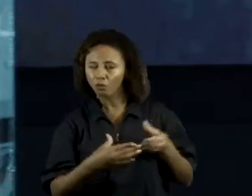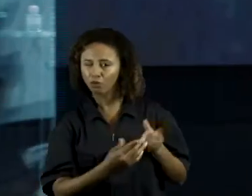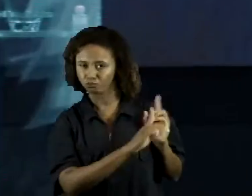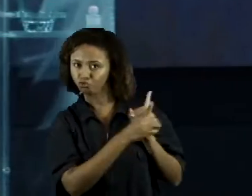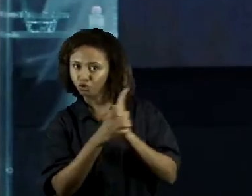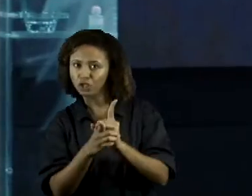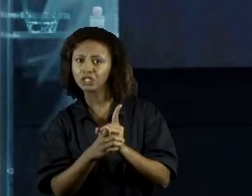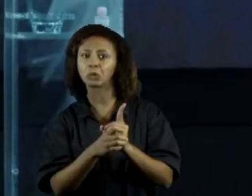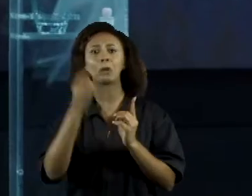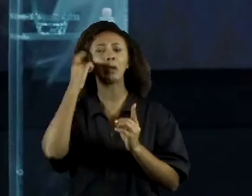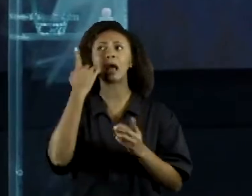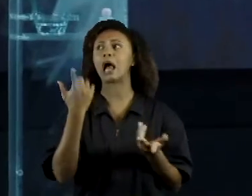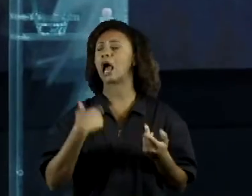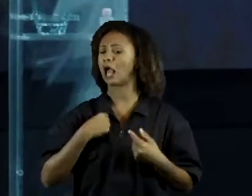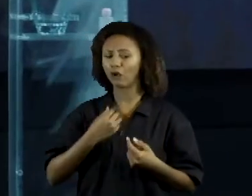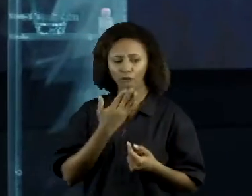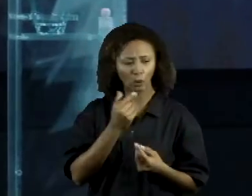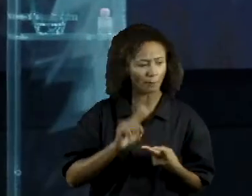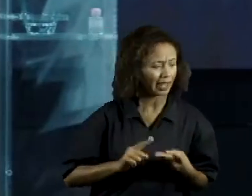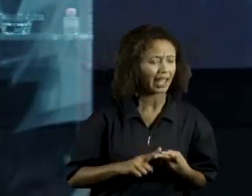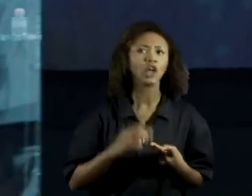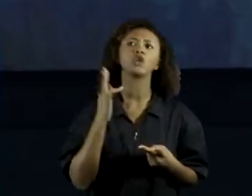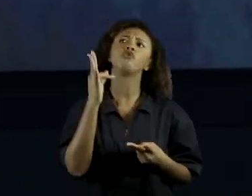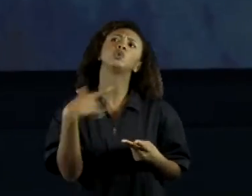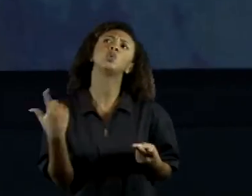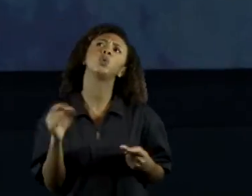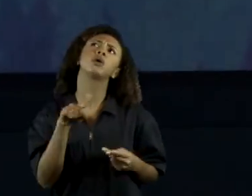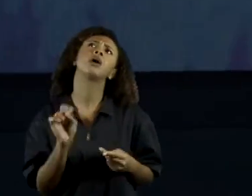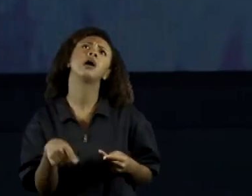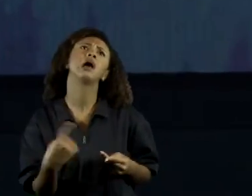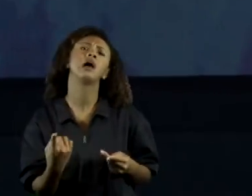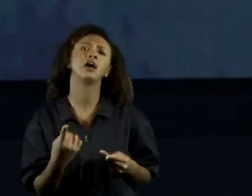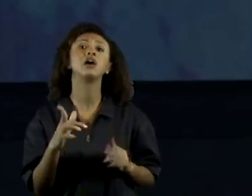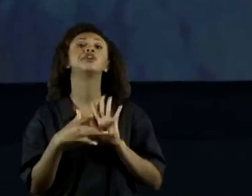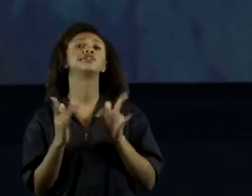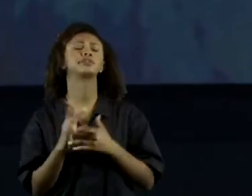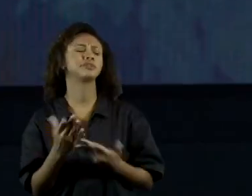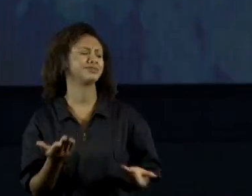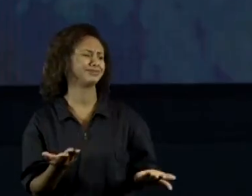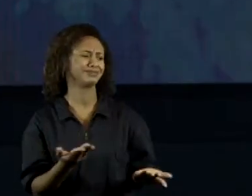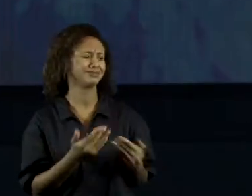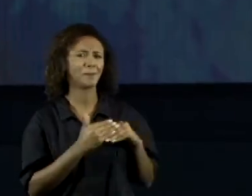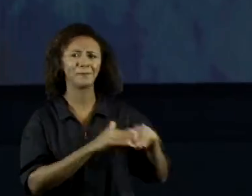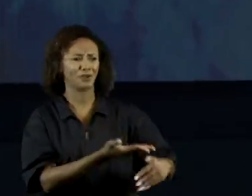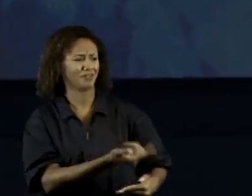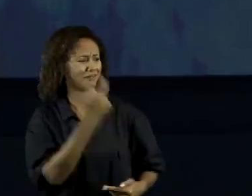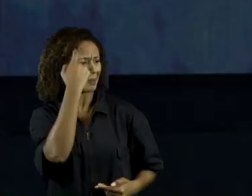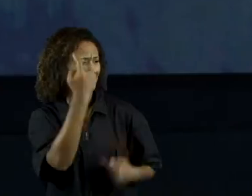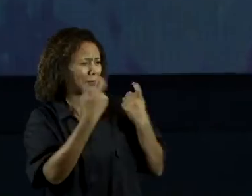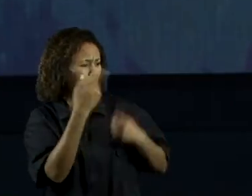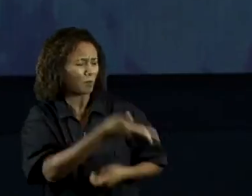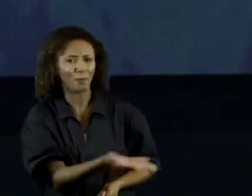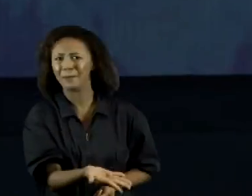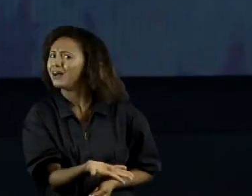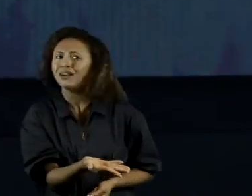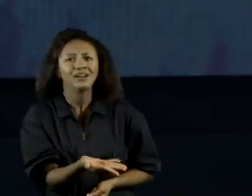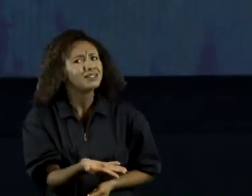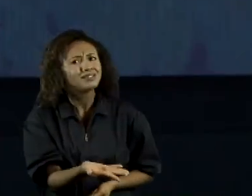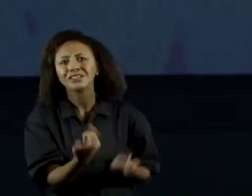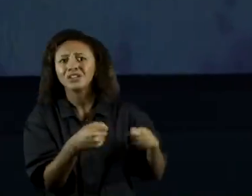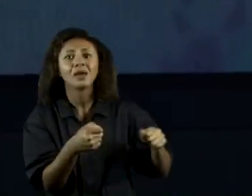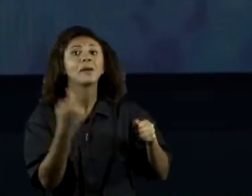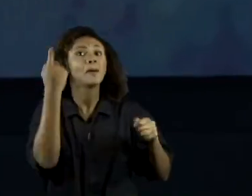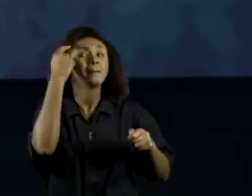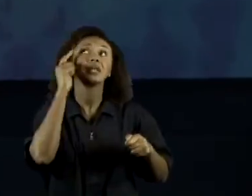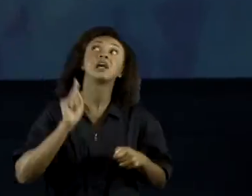o que vão comer, o que vai vestir, o que é o futuro, como é que vai ser. Jesus falou: olha, vocês não têm que se preocupar com isso, vocês têm que se preocupar com o